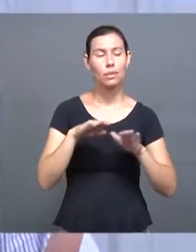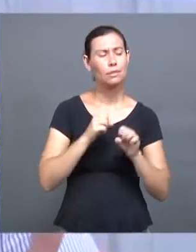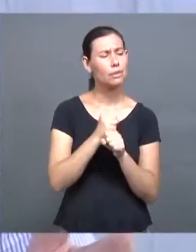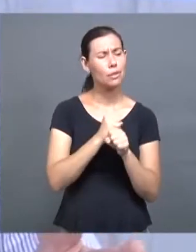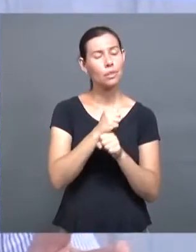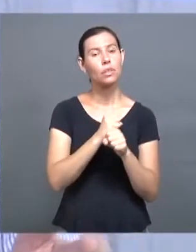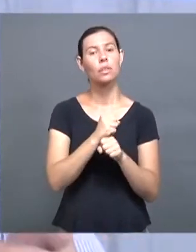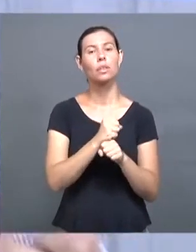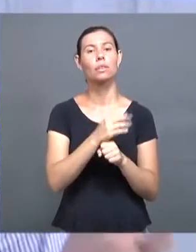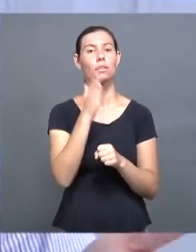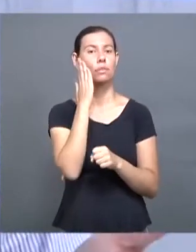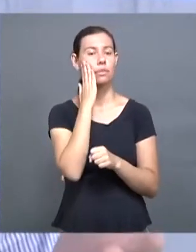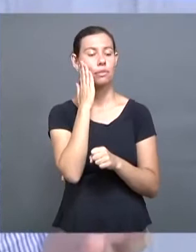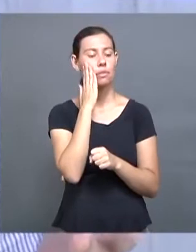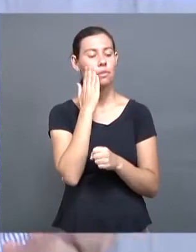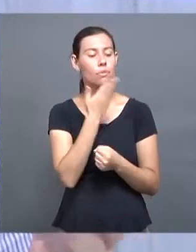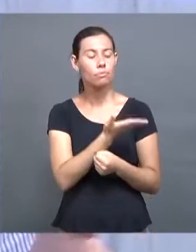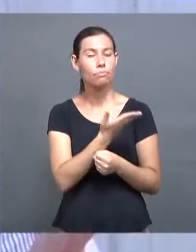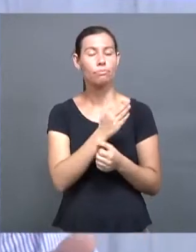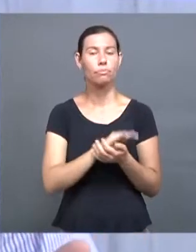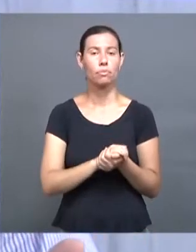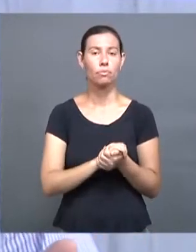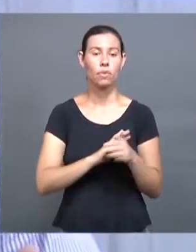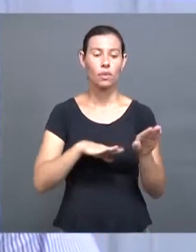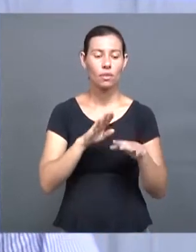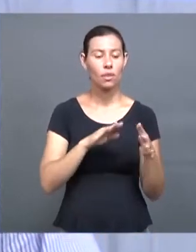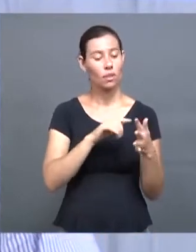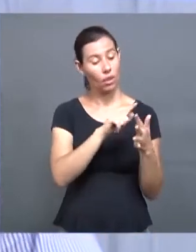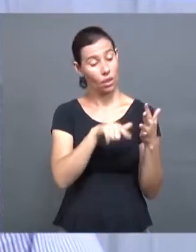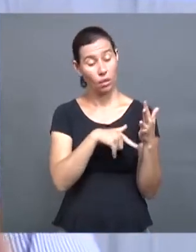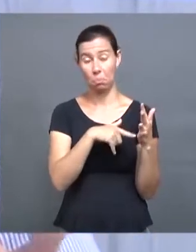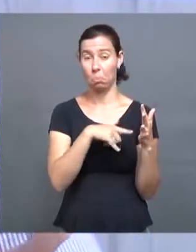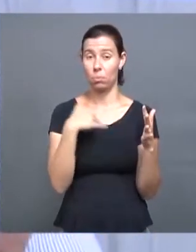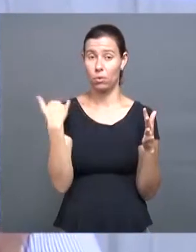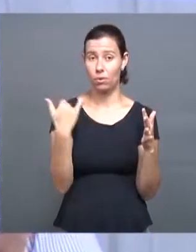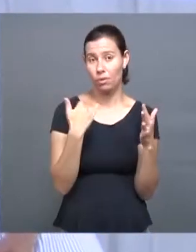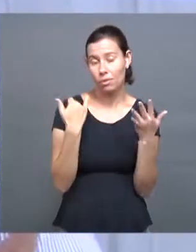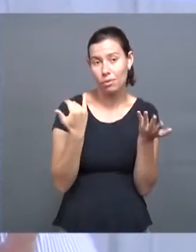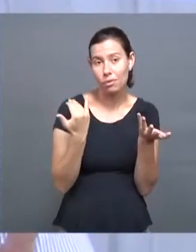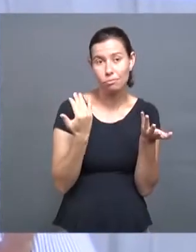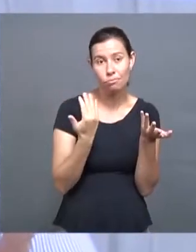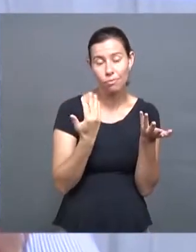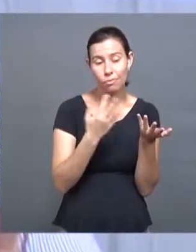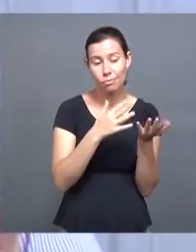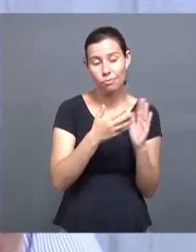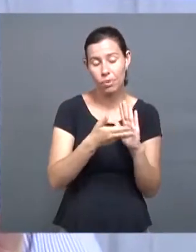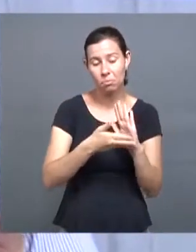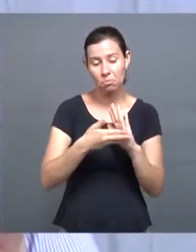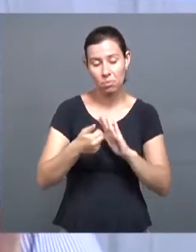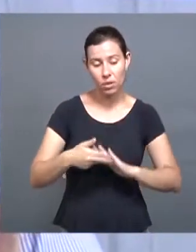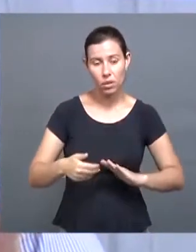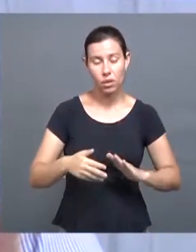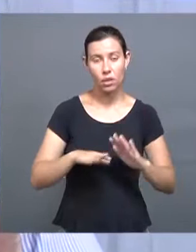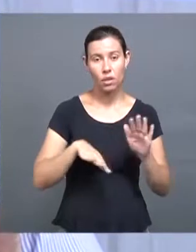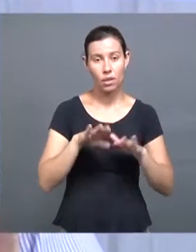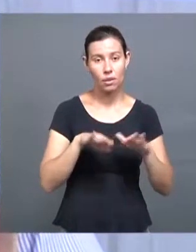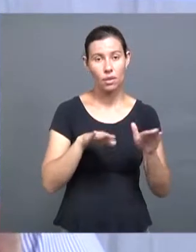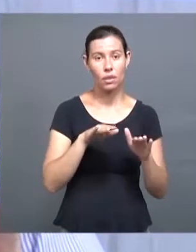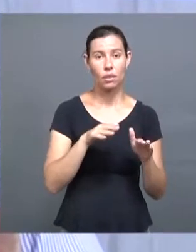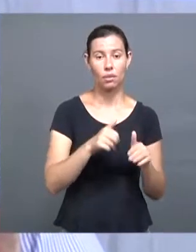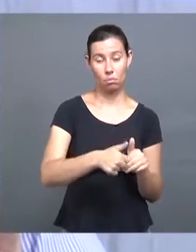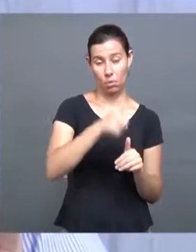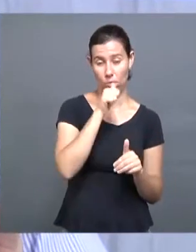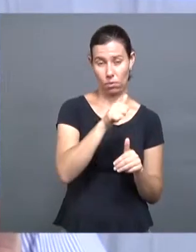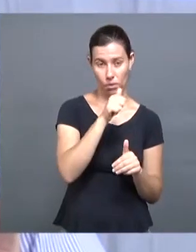anos, ela mesma vai se privando daquilo que é mais relevante. Então, olha, bebida alcoólica, privação do café no final de semana,